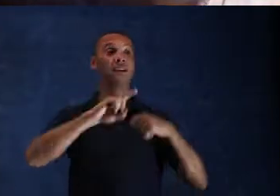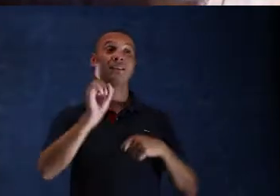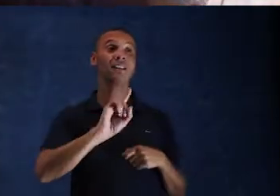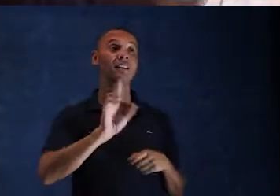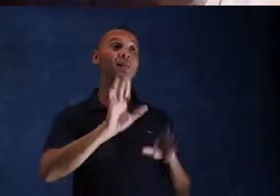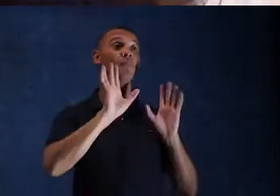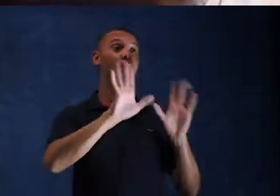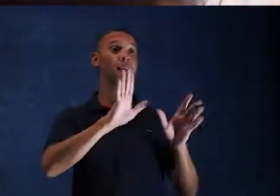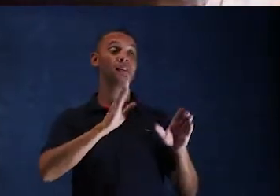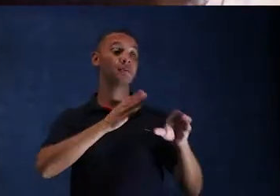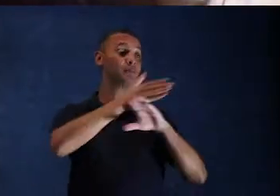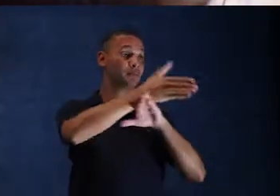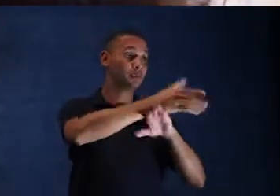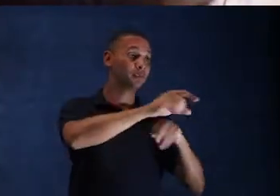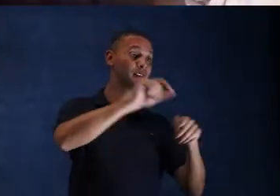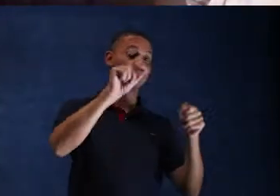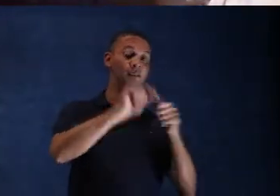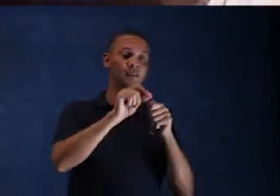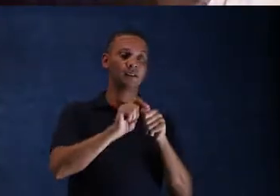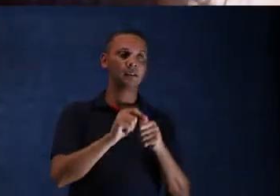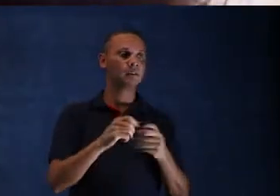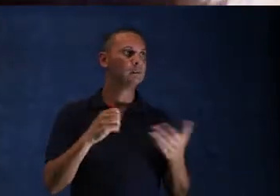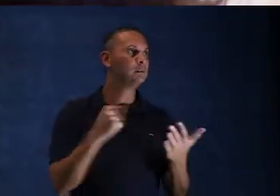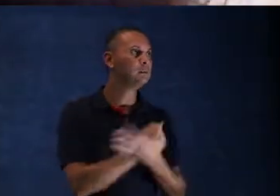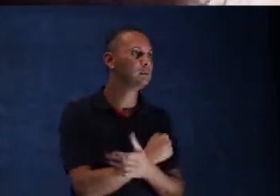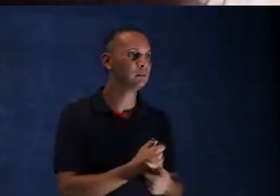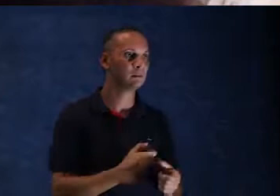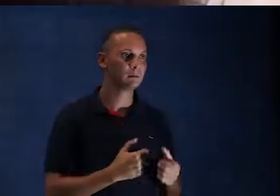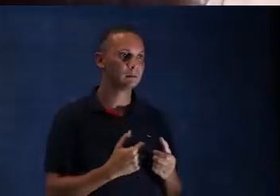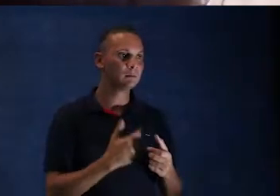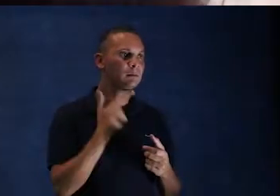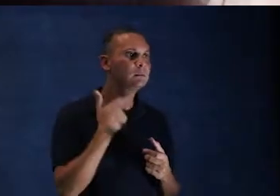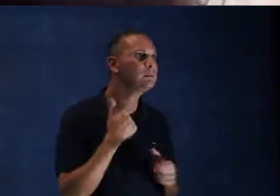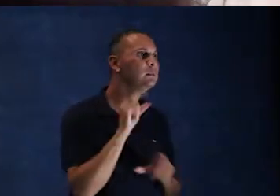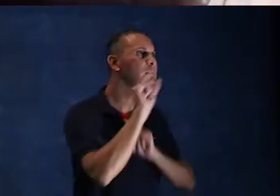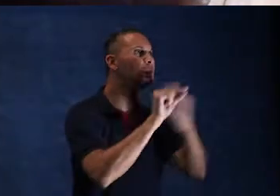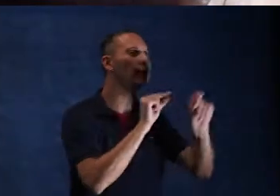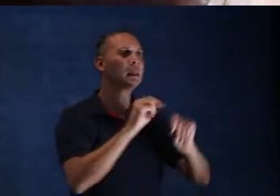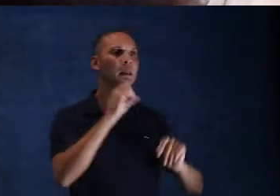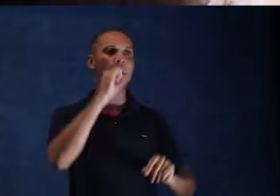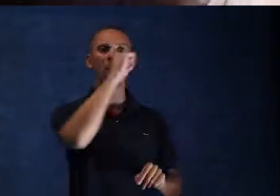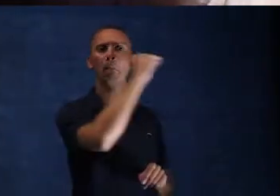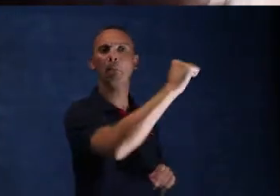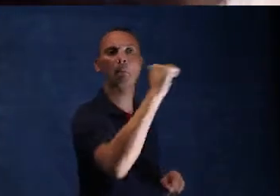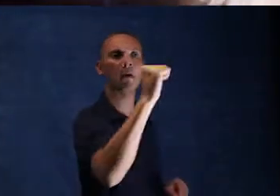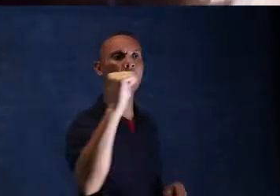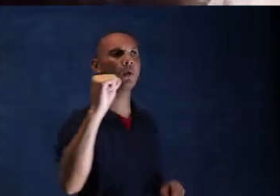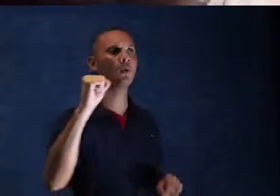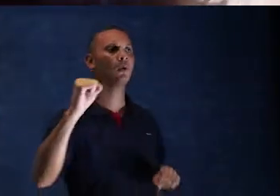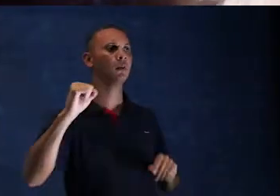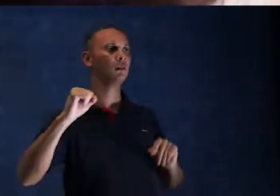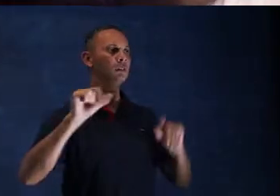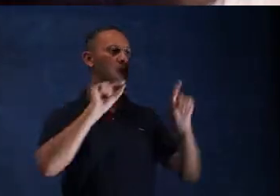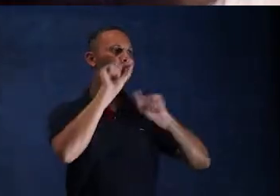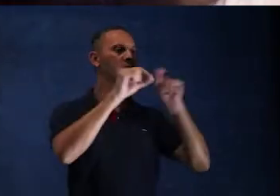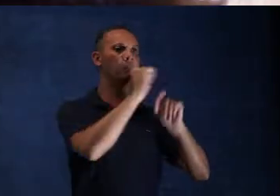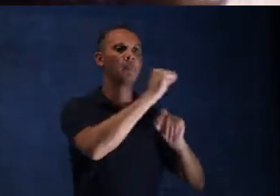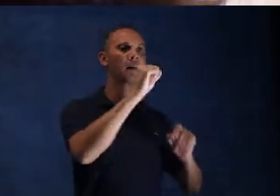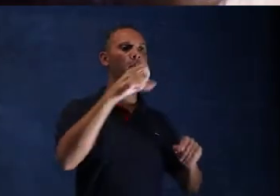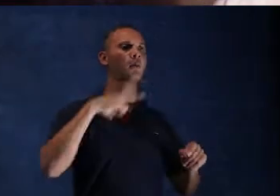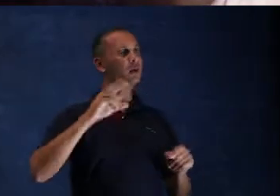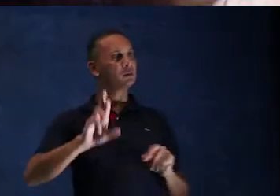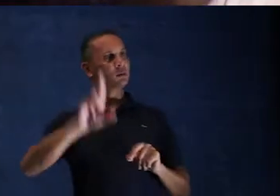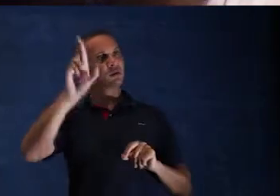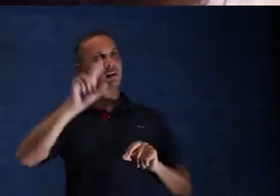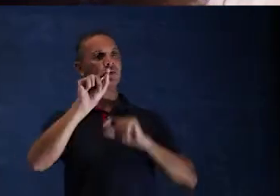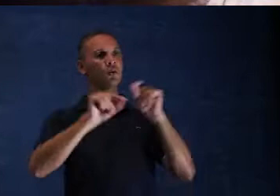mas ele é obcecado com a ideia de descobrir quem entre os cidadãos de Teba está sendo